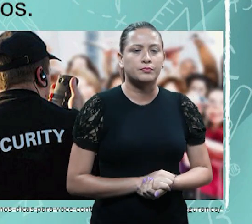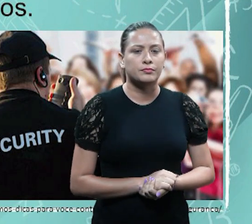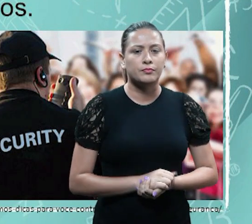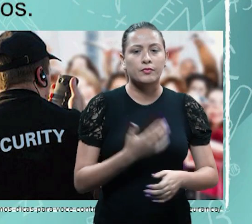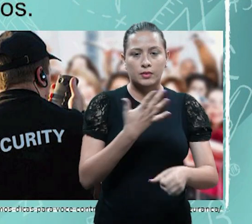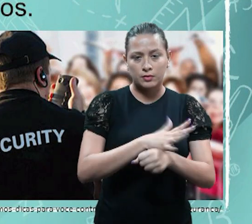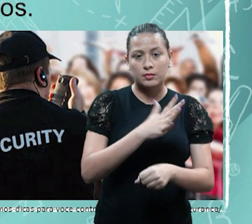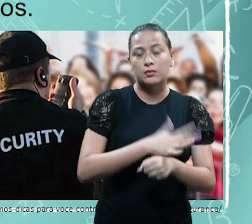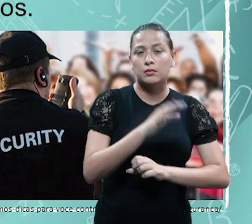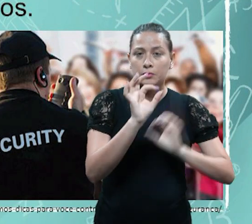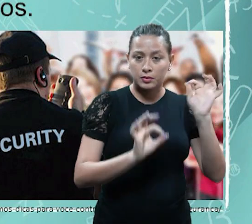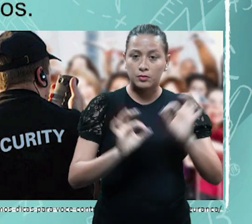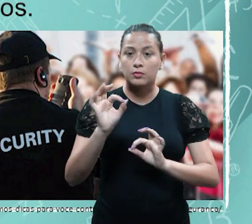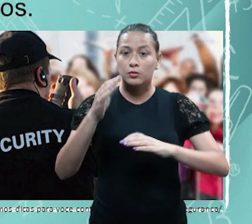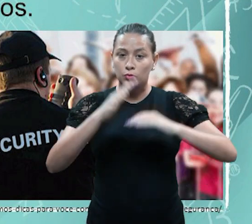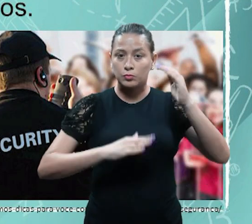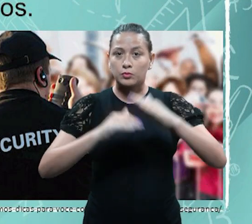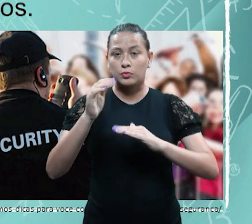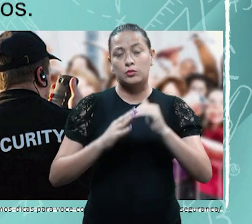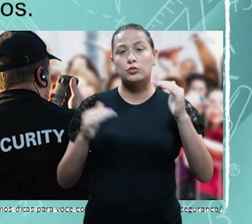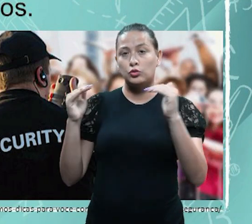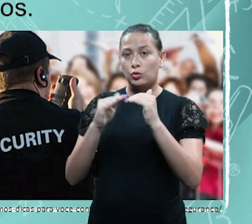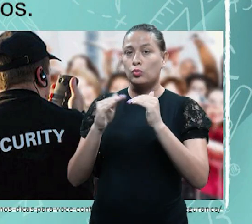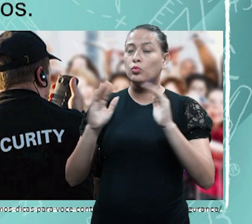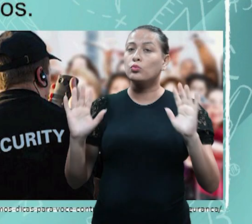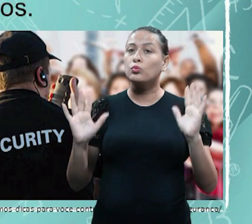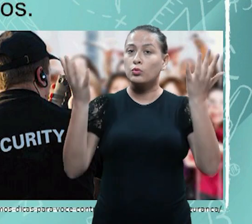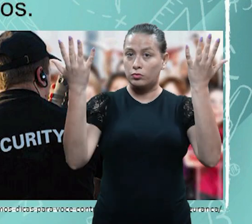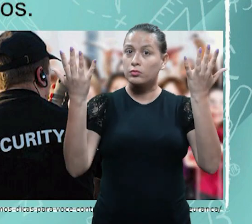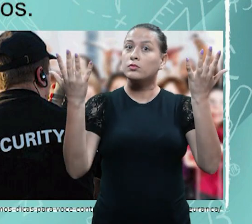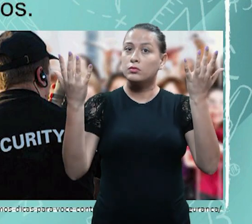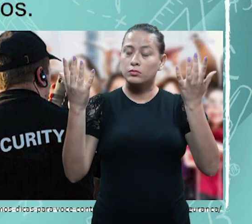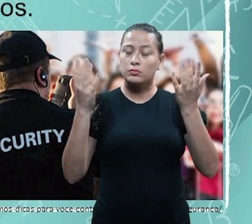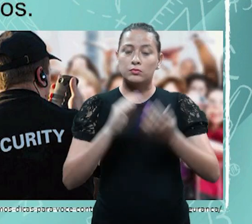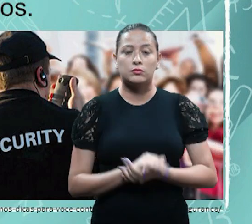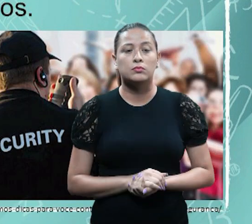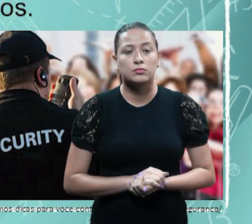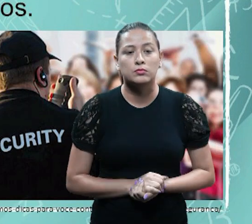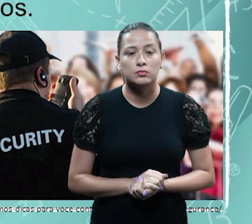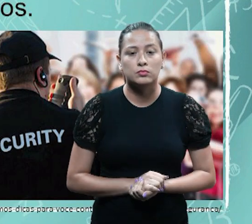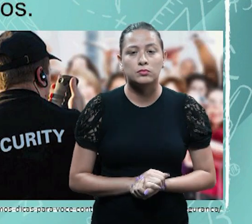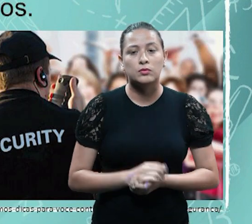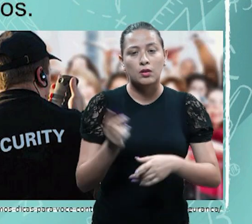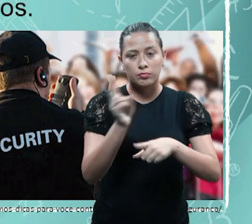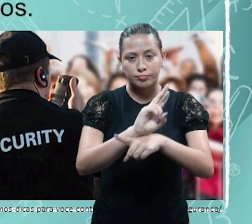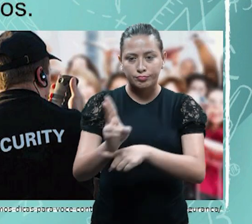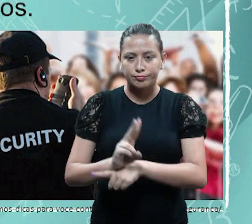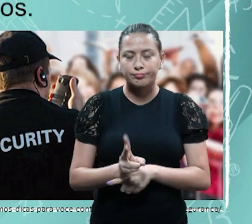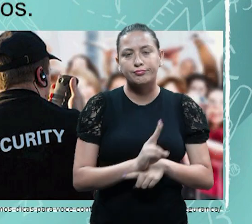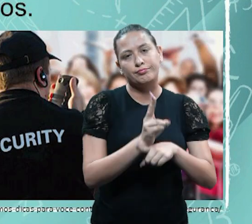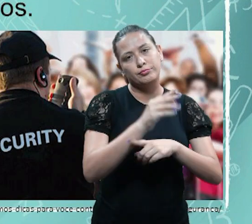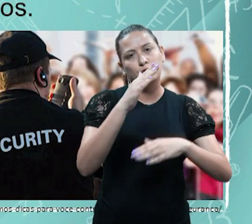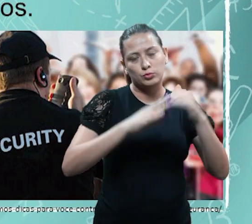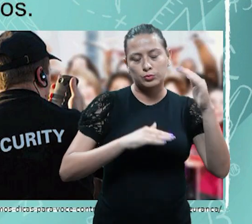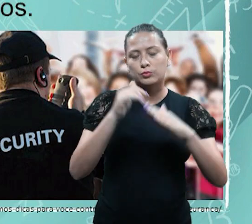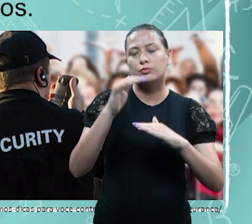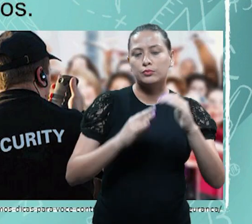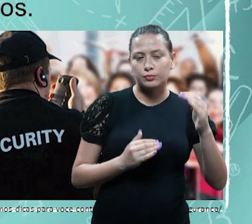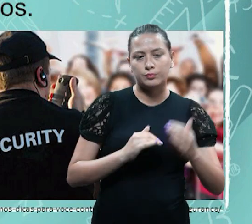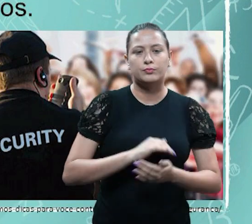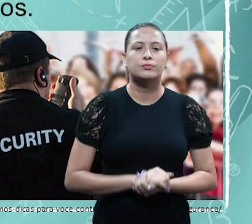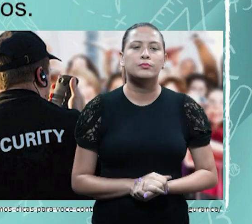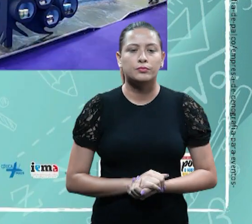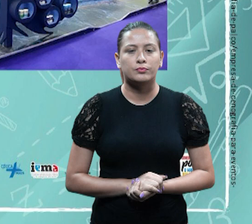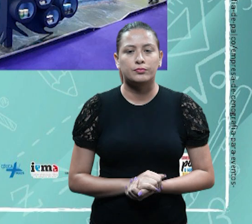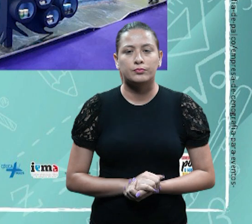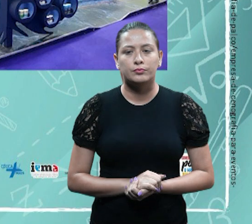treinamento e preparação desses profissionais de acordo com o meu evento, né, e a supervisão de equipes, né, desses profissionais